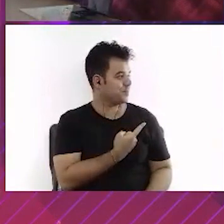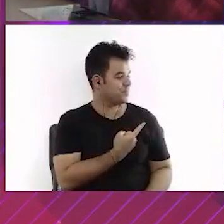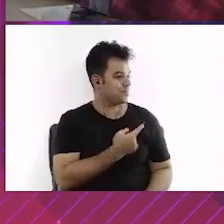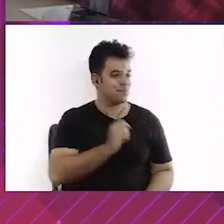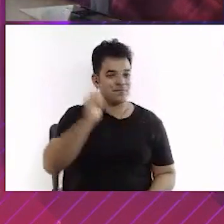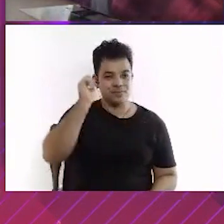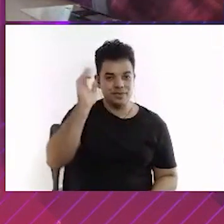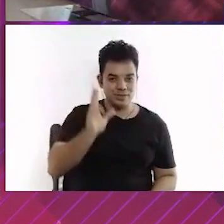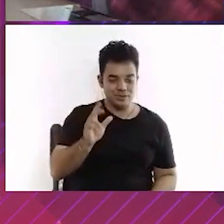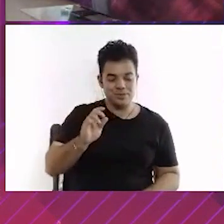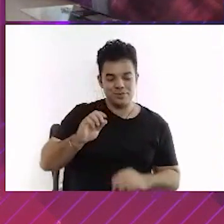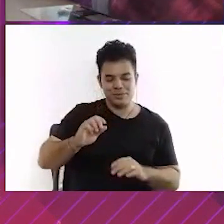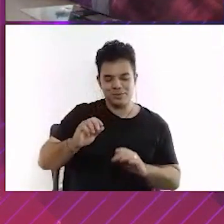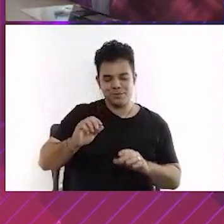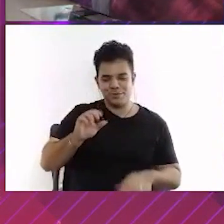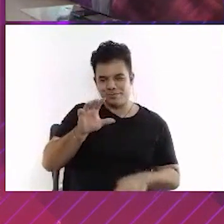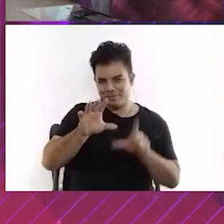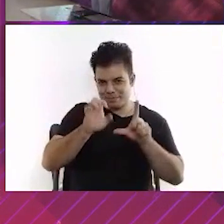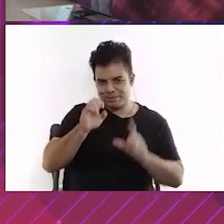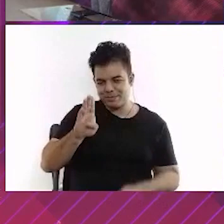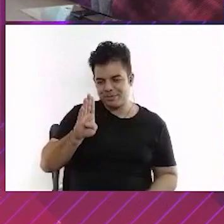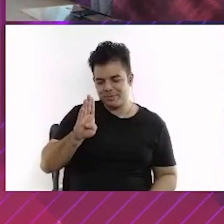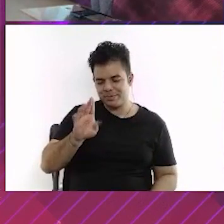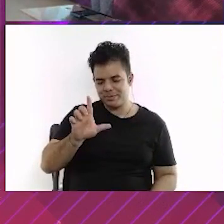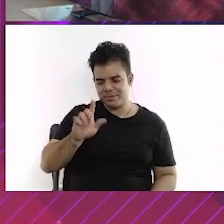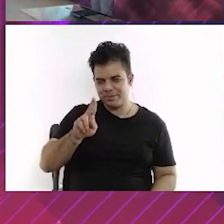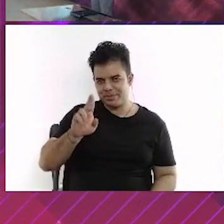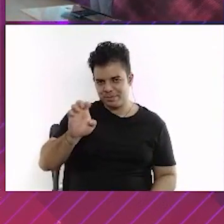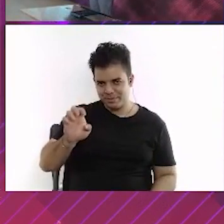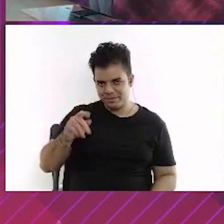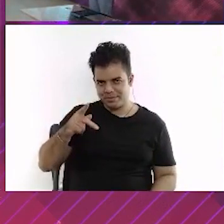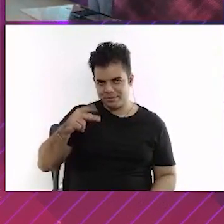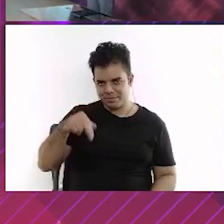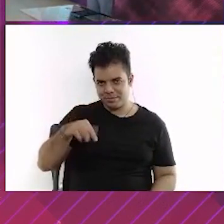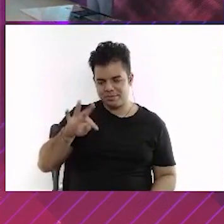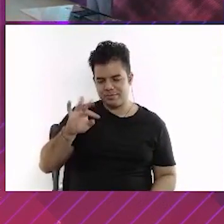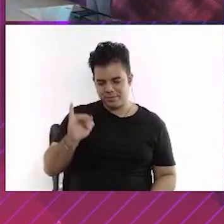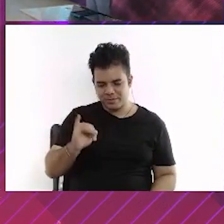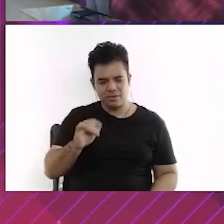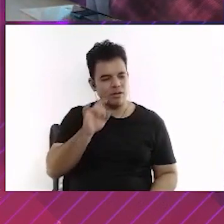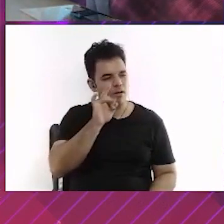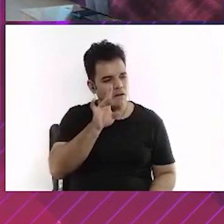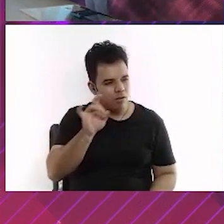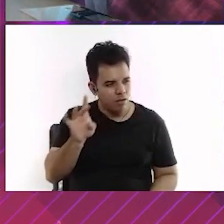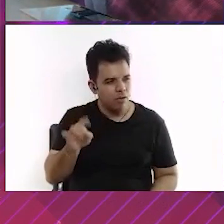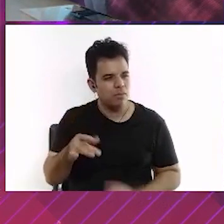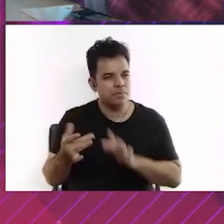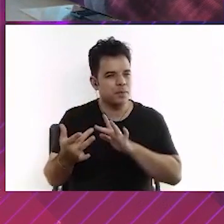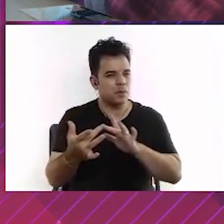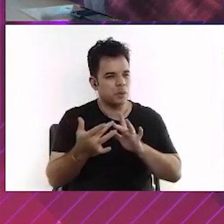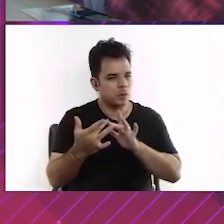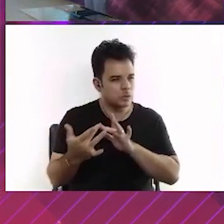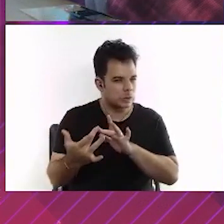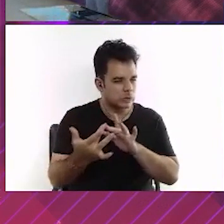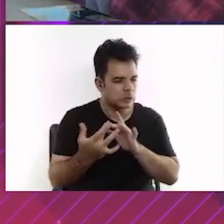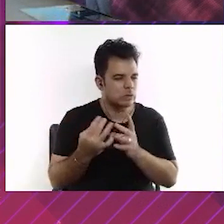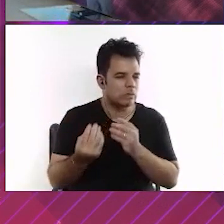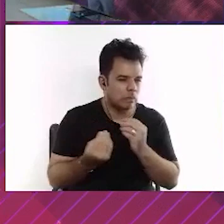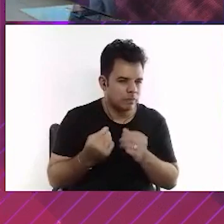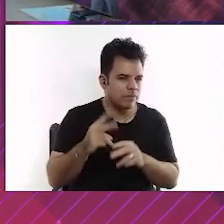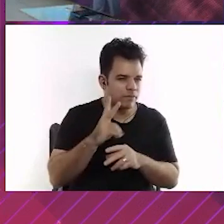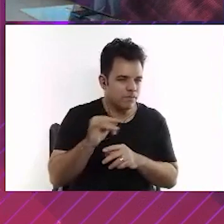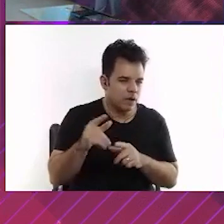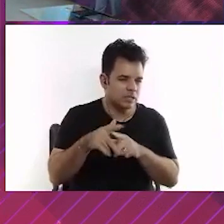um dos níveis de certificação, passando por cada um dos pontos de contato de como é que iria funcionar esse